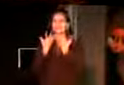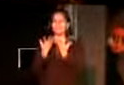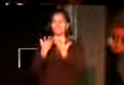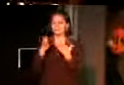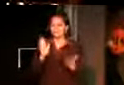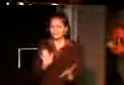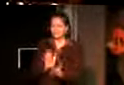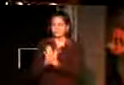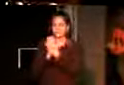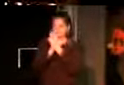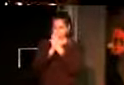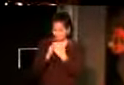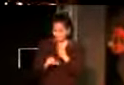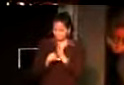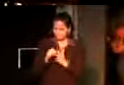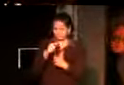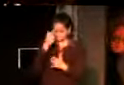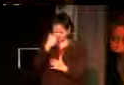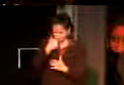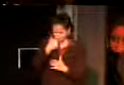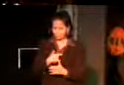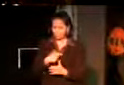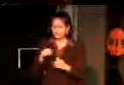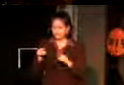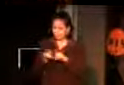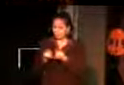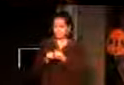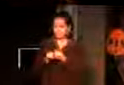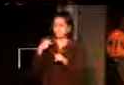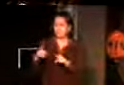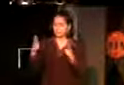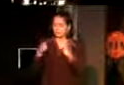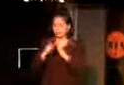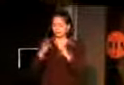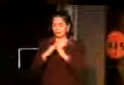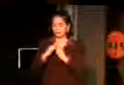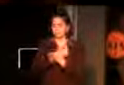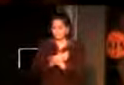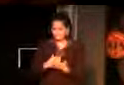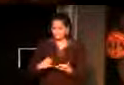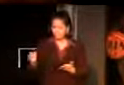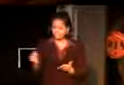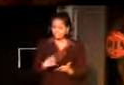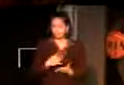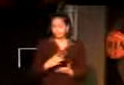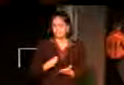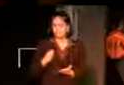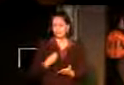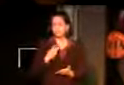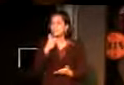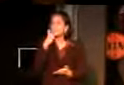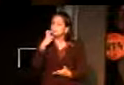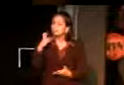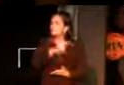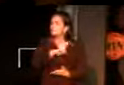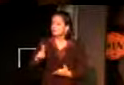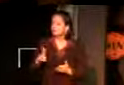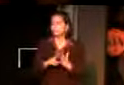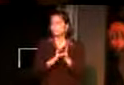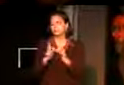impactando a si mesmos os seus lares com essa realidade é o que eu clamo em nome de Jesus